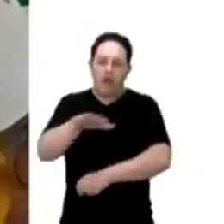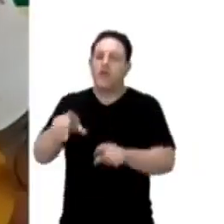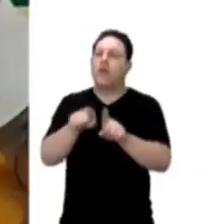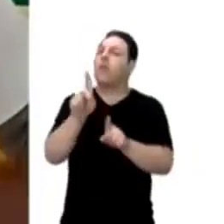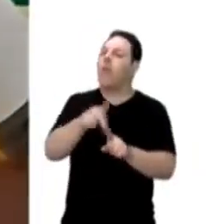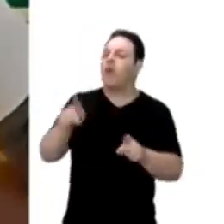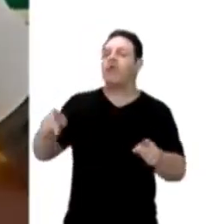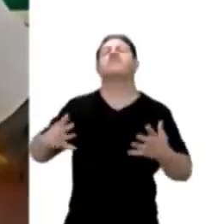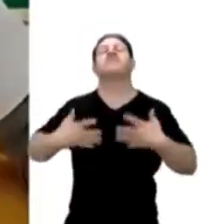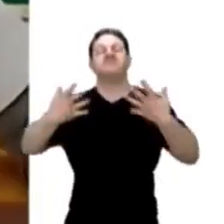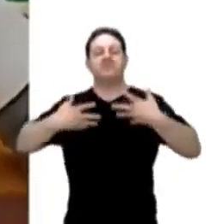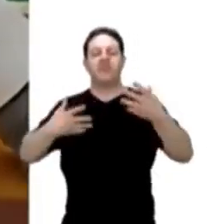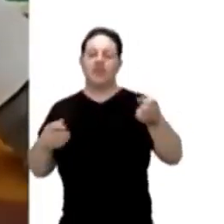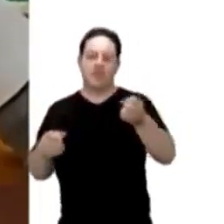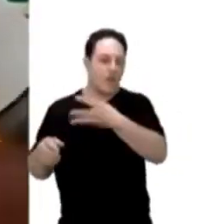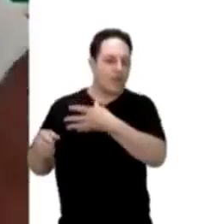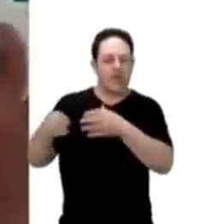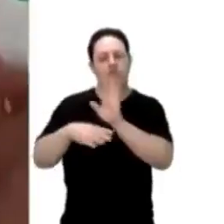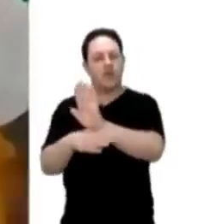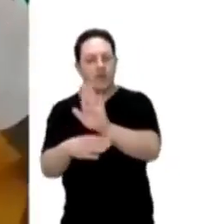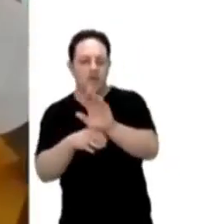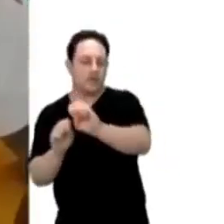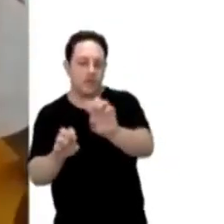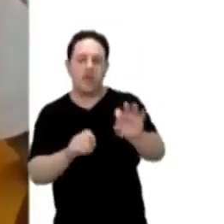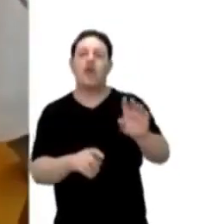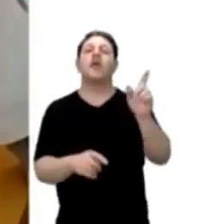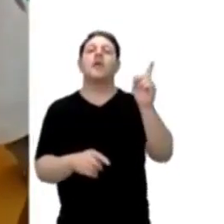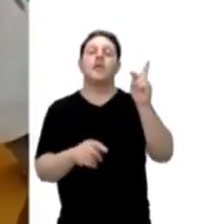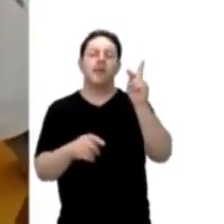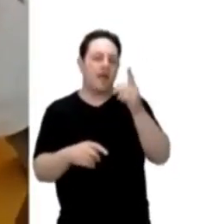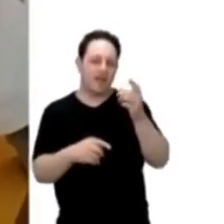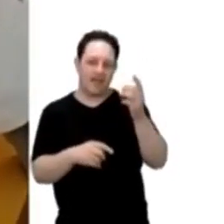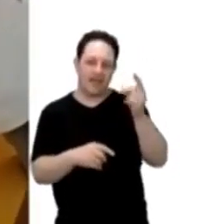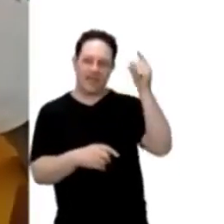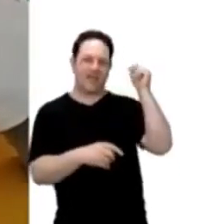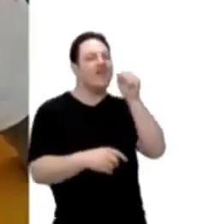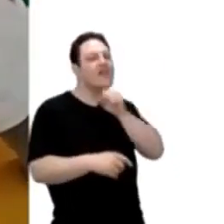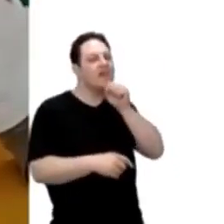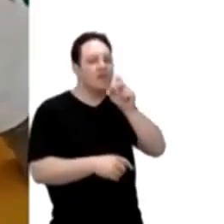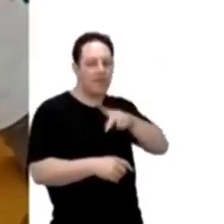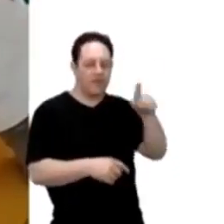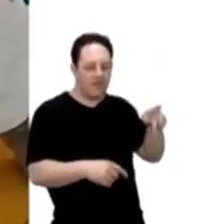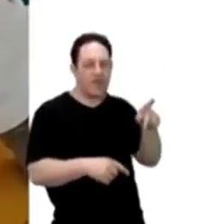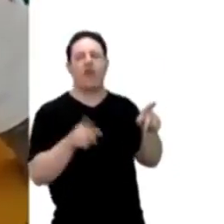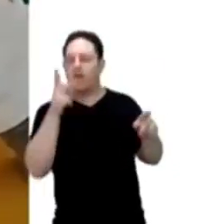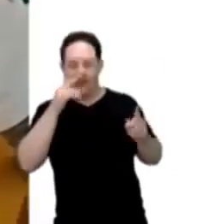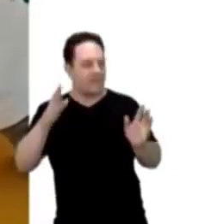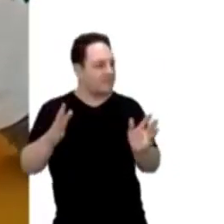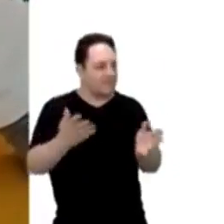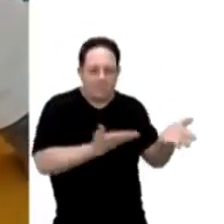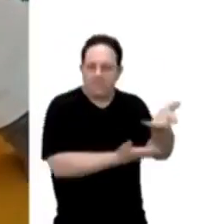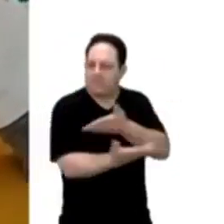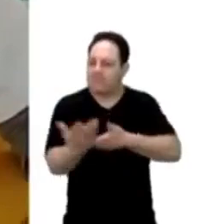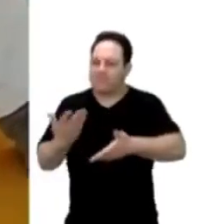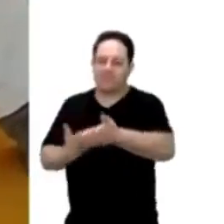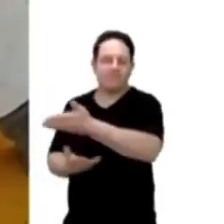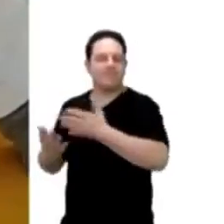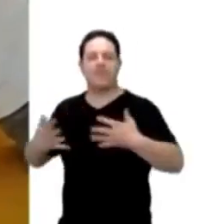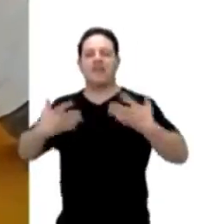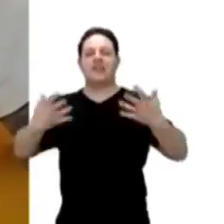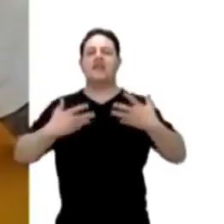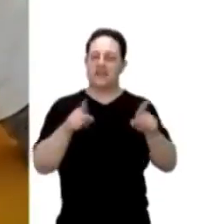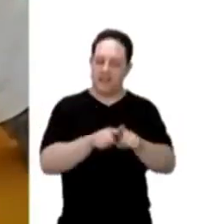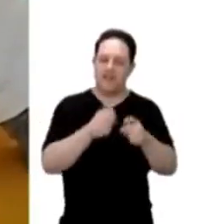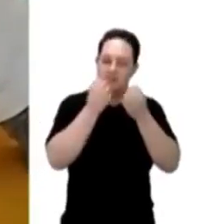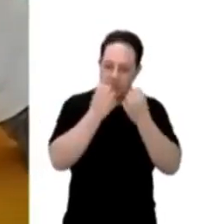dos professores novos, motivando os professores mais antigos, e é uma coisa inédita. Por isso que ajuda